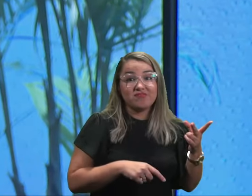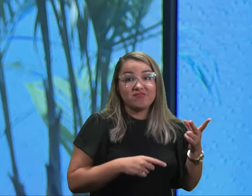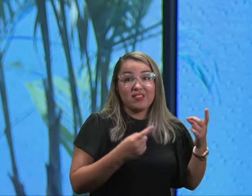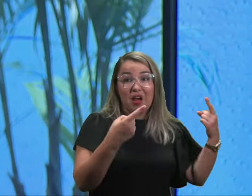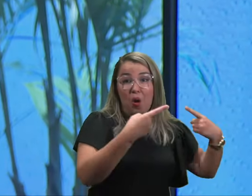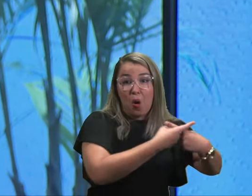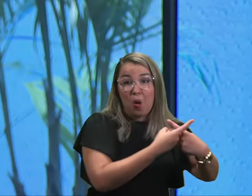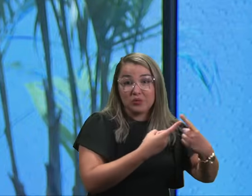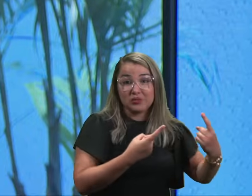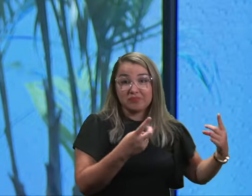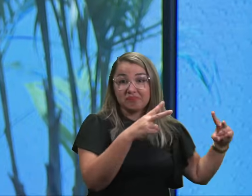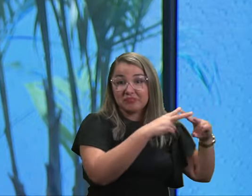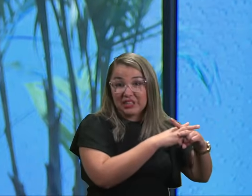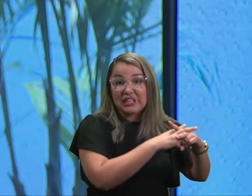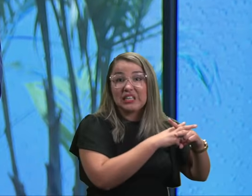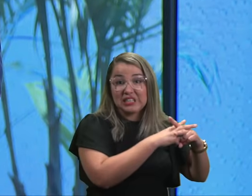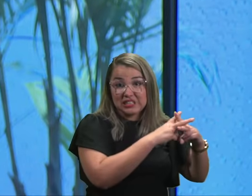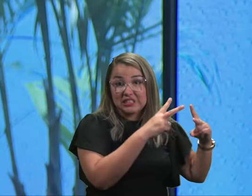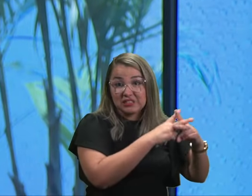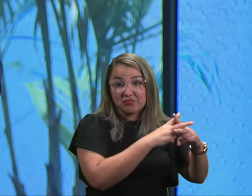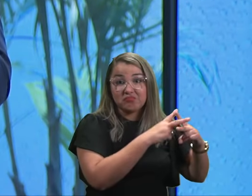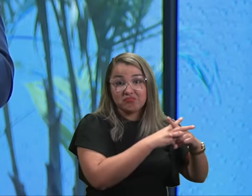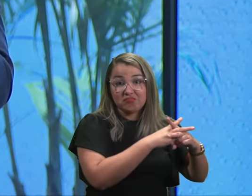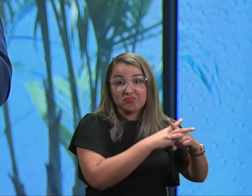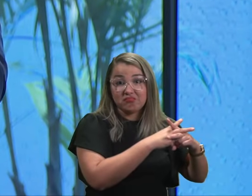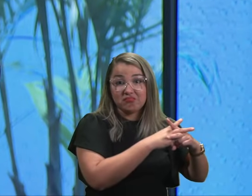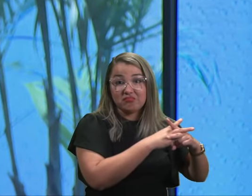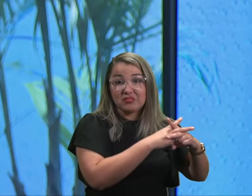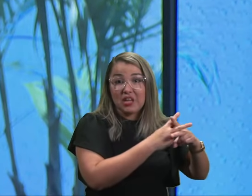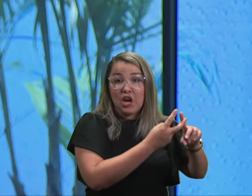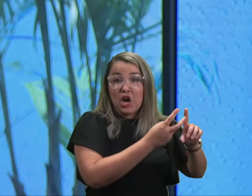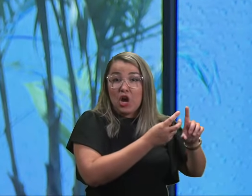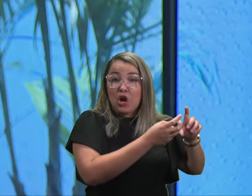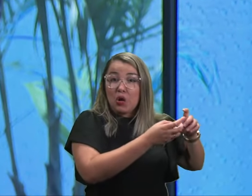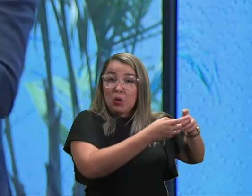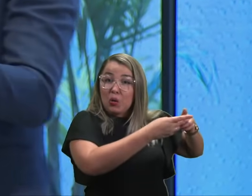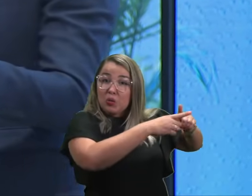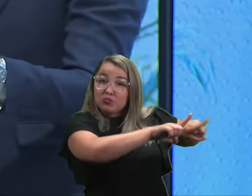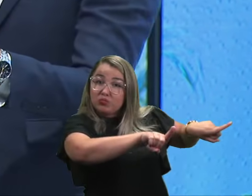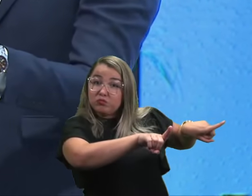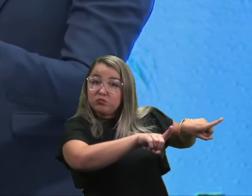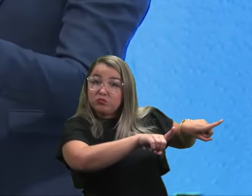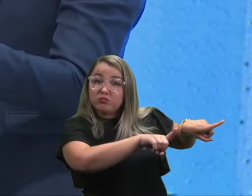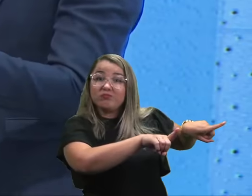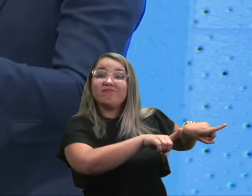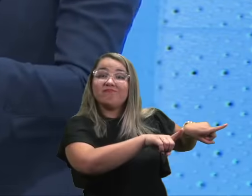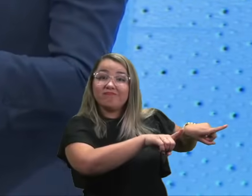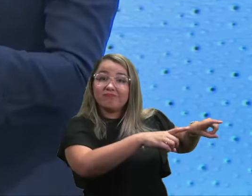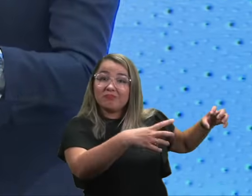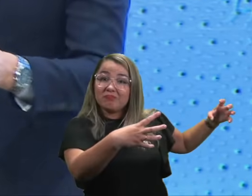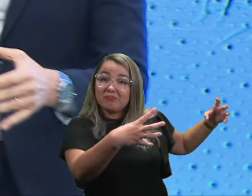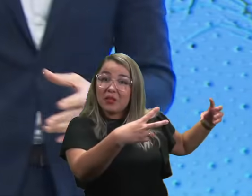rixa, brigas, facções, divisões.